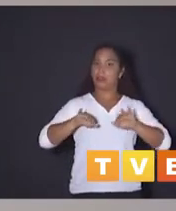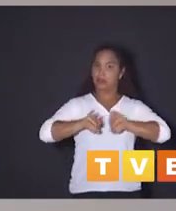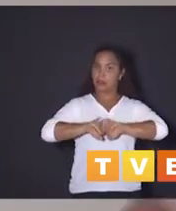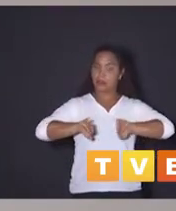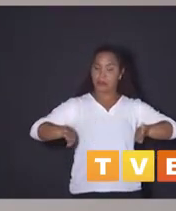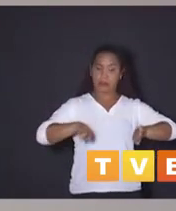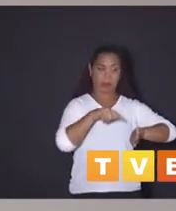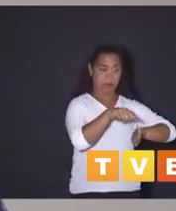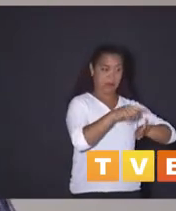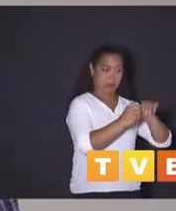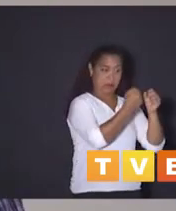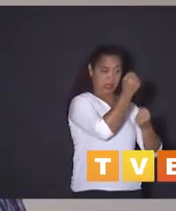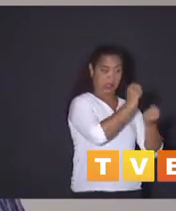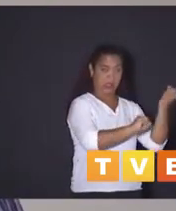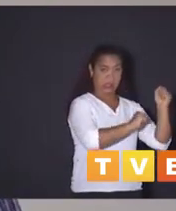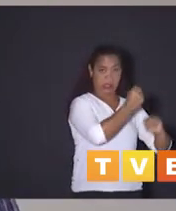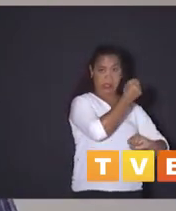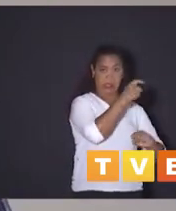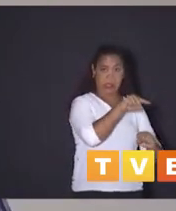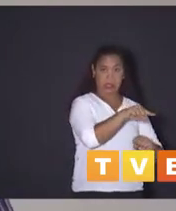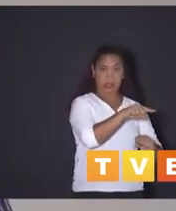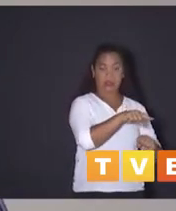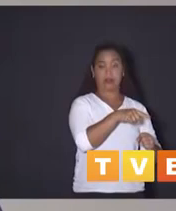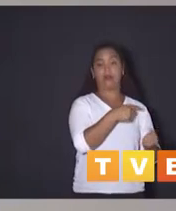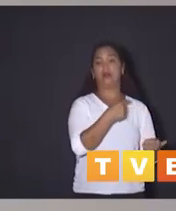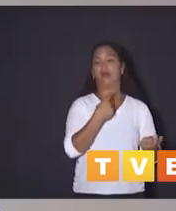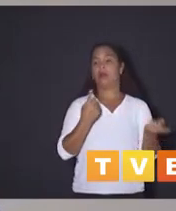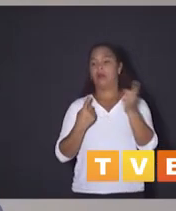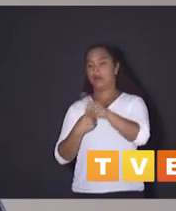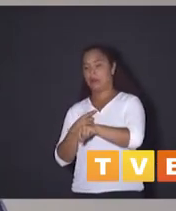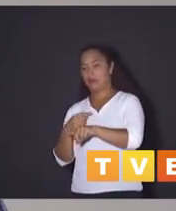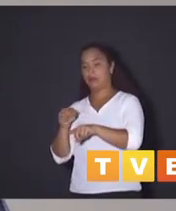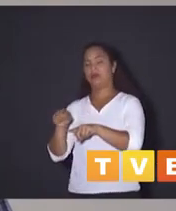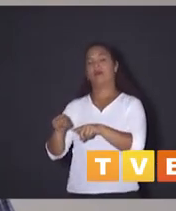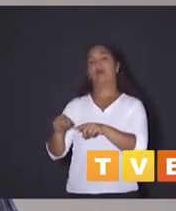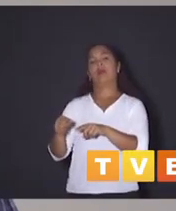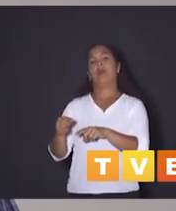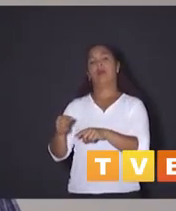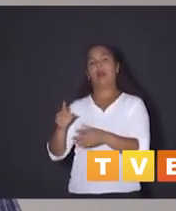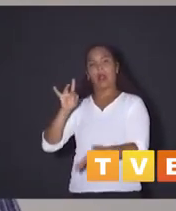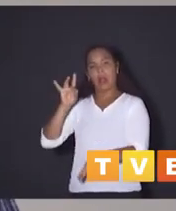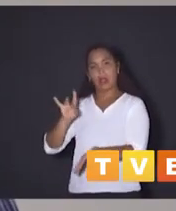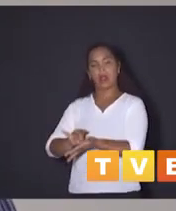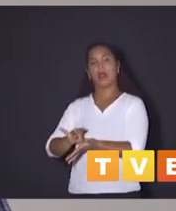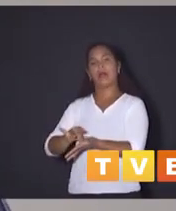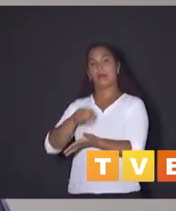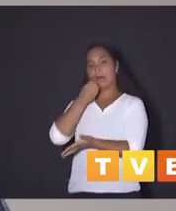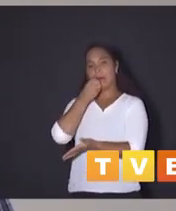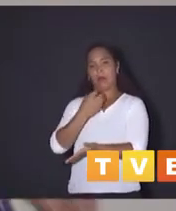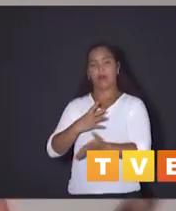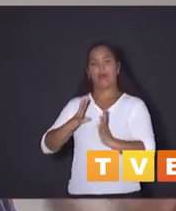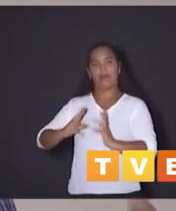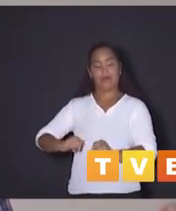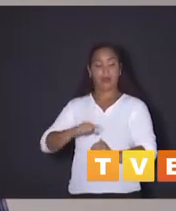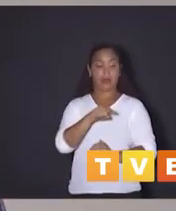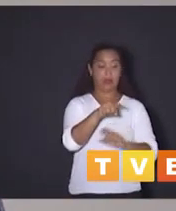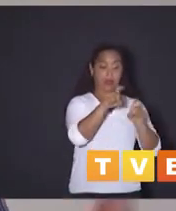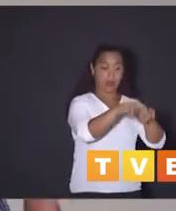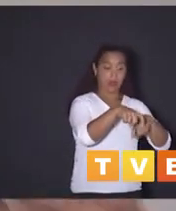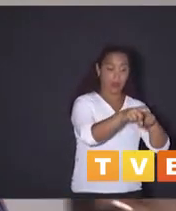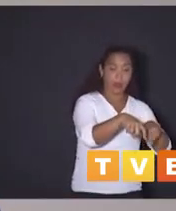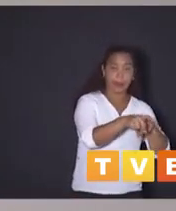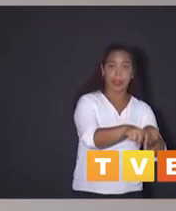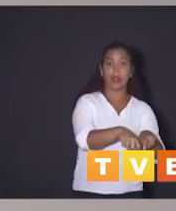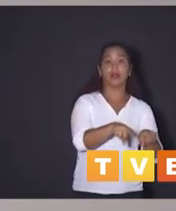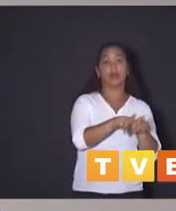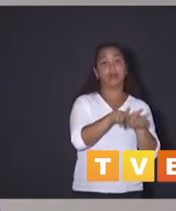processados que deixar de ser alimentos na sua origem não estamos falando de alimento de verdade né pra quem vive no campo pra quem vive no rural